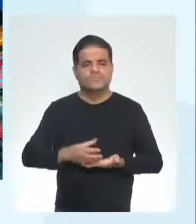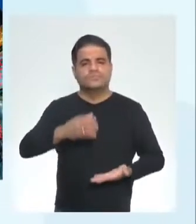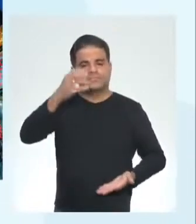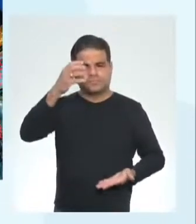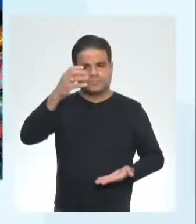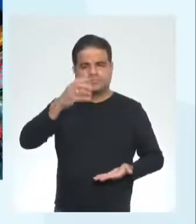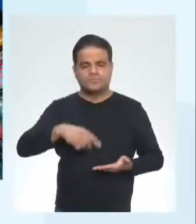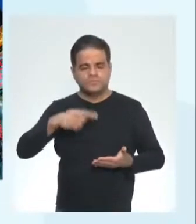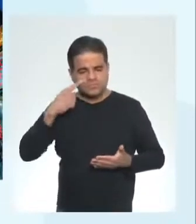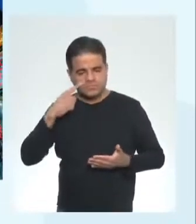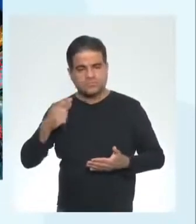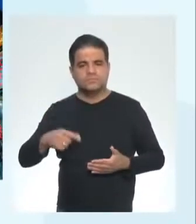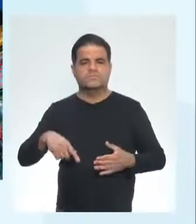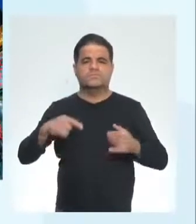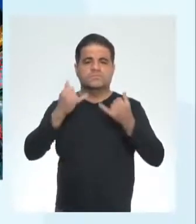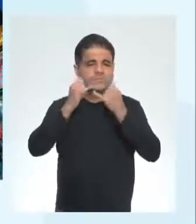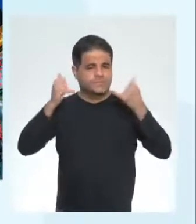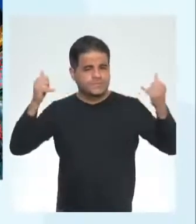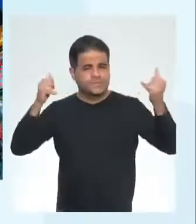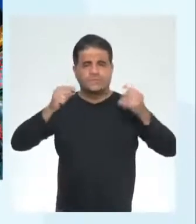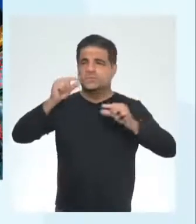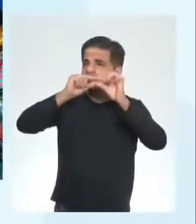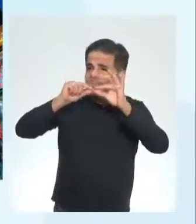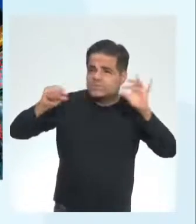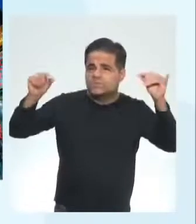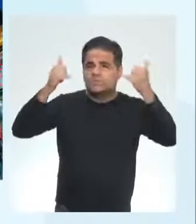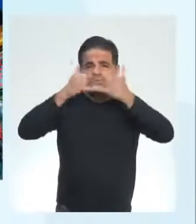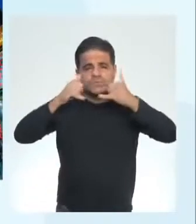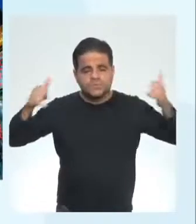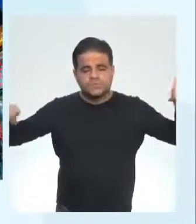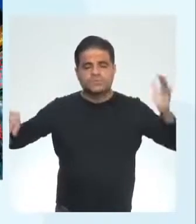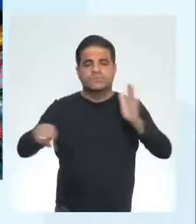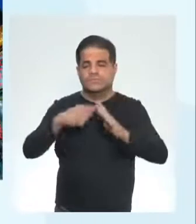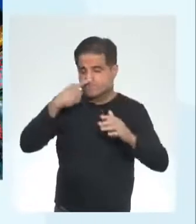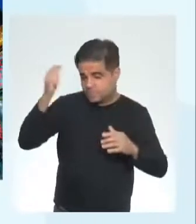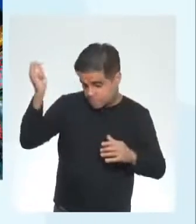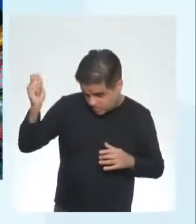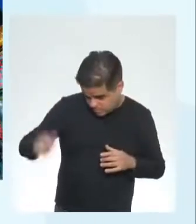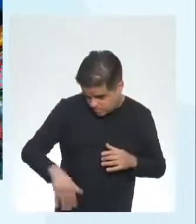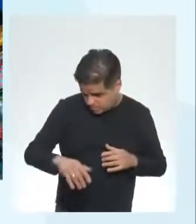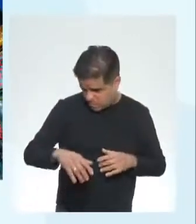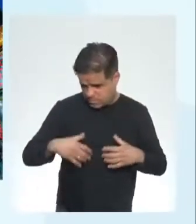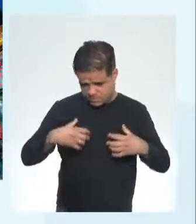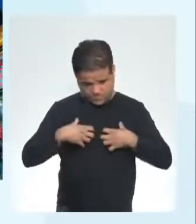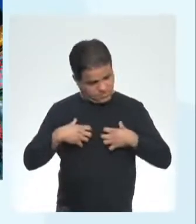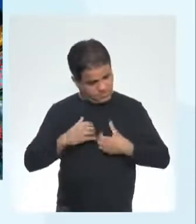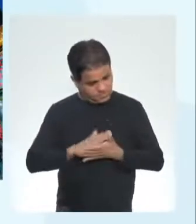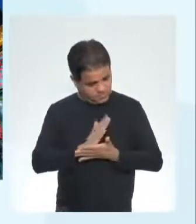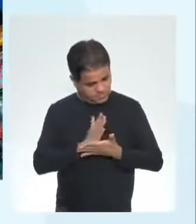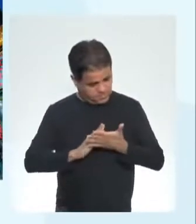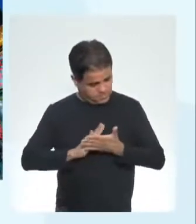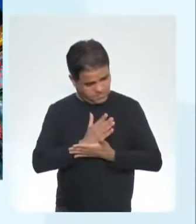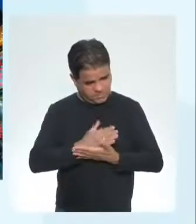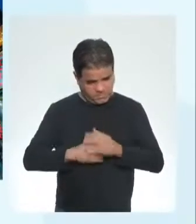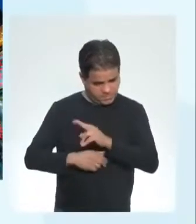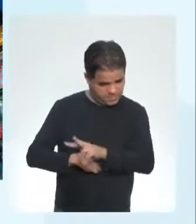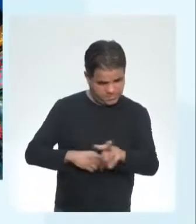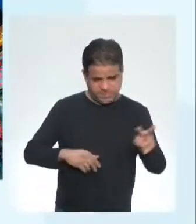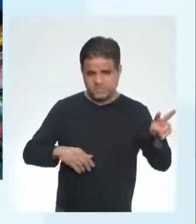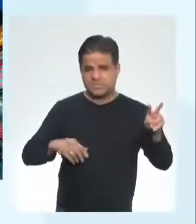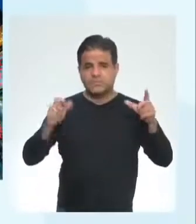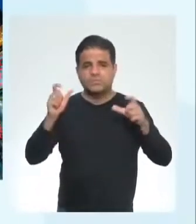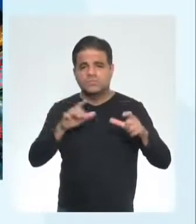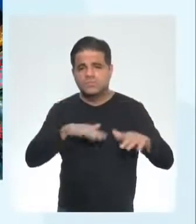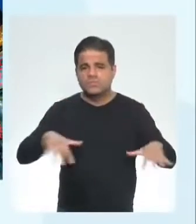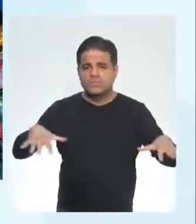vê, a quantidade de fios elétricos que a gente vê, o próprio lixo, isso causa um certo desconforto, quando você vê aquela